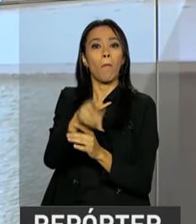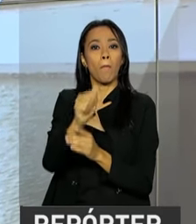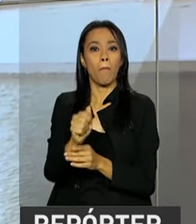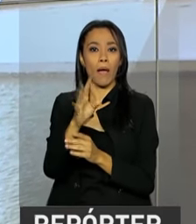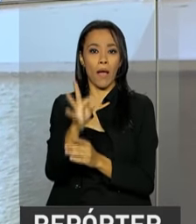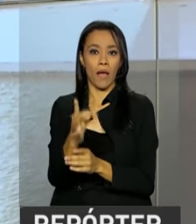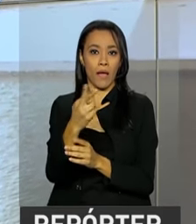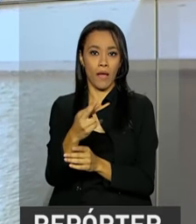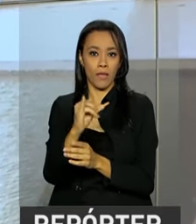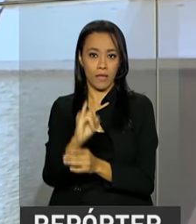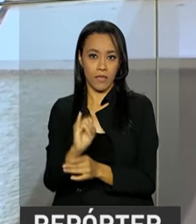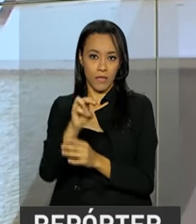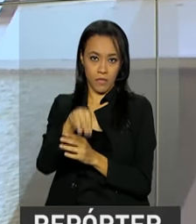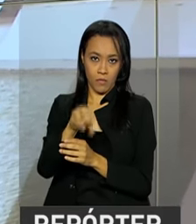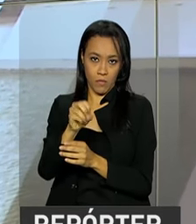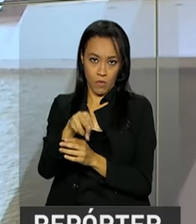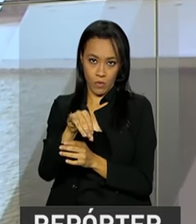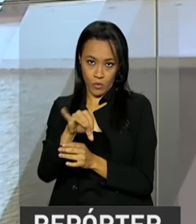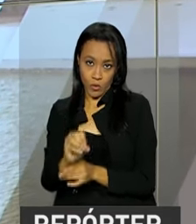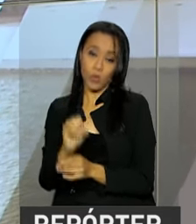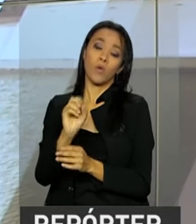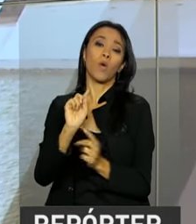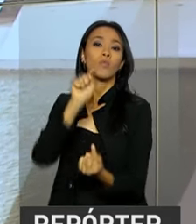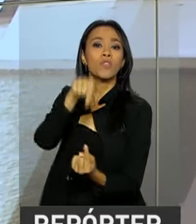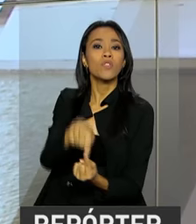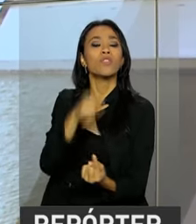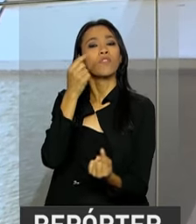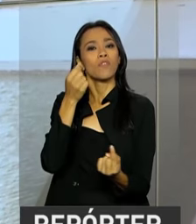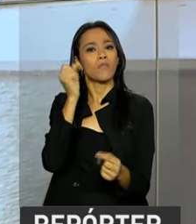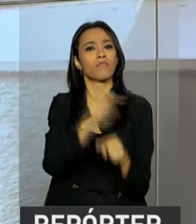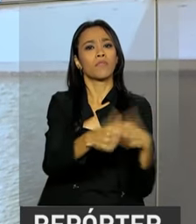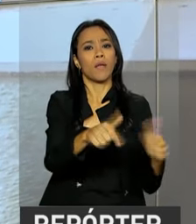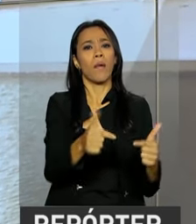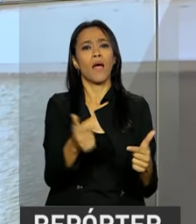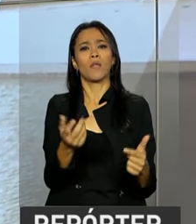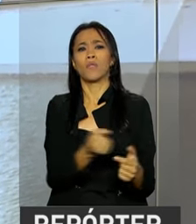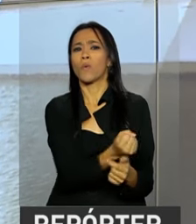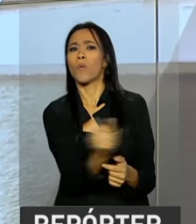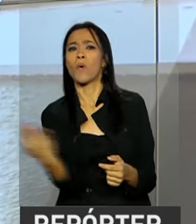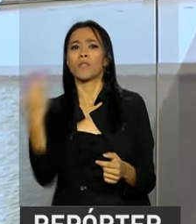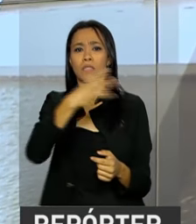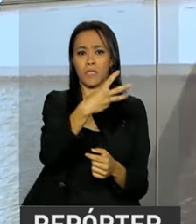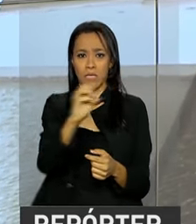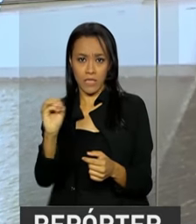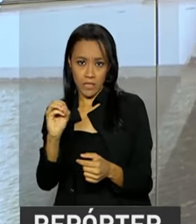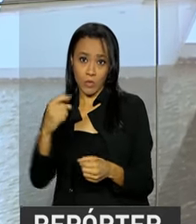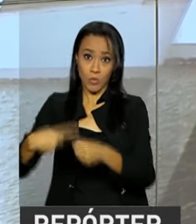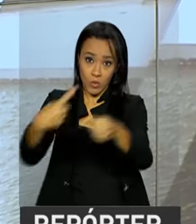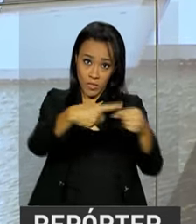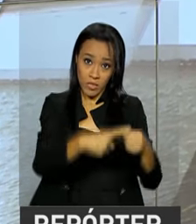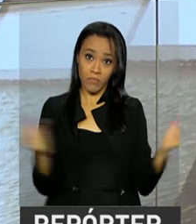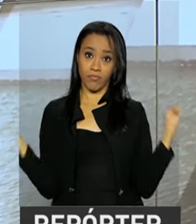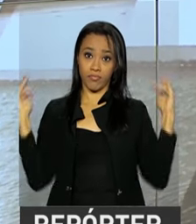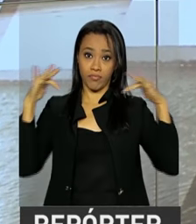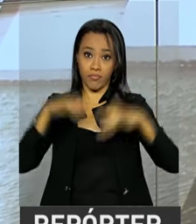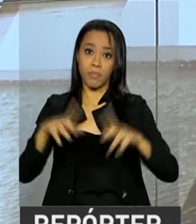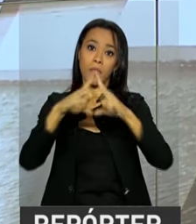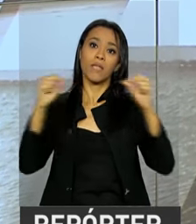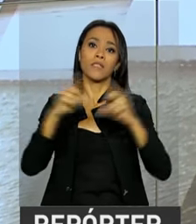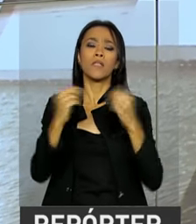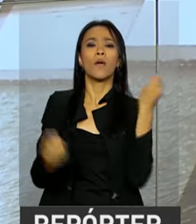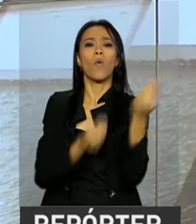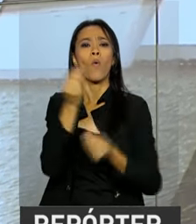gerar oportunidades de emprego. Com esse objetivo, representantes de 300 municípios estão em Brasília para ajudar na criação